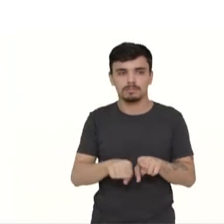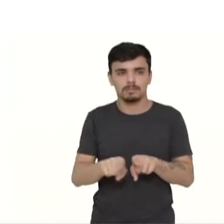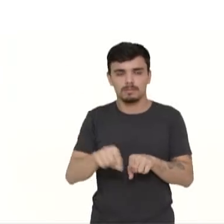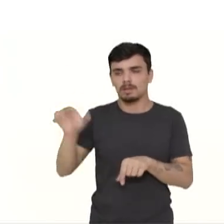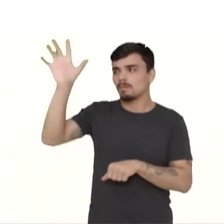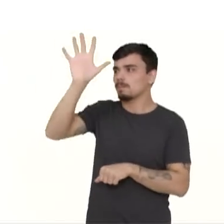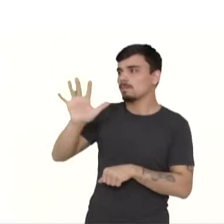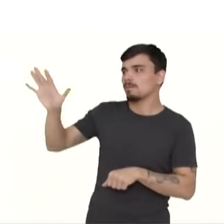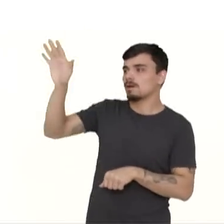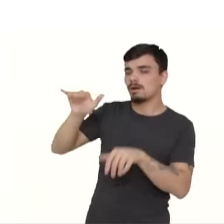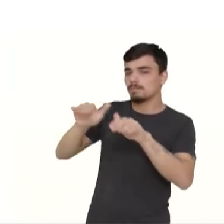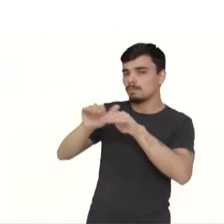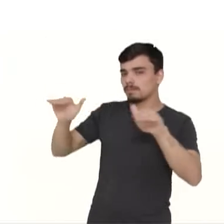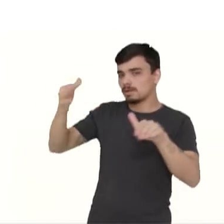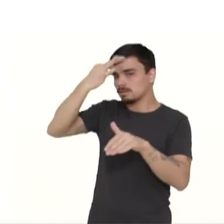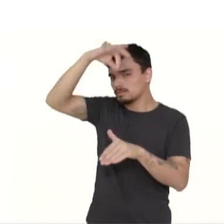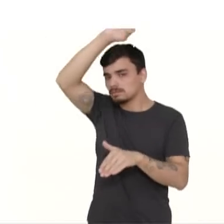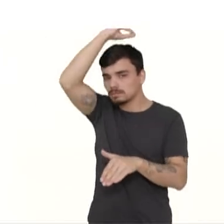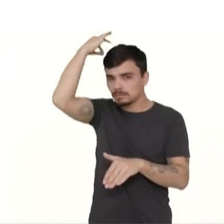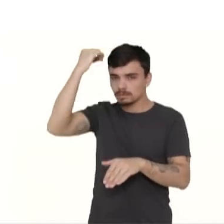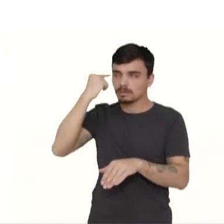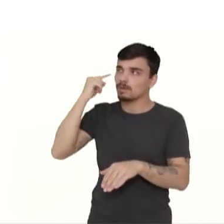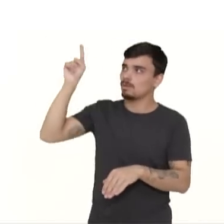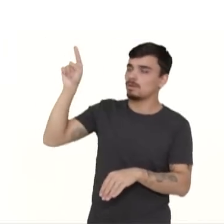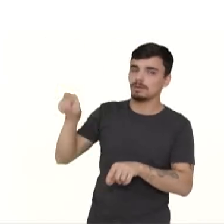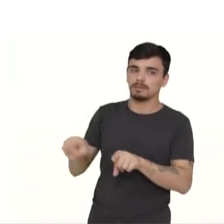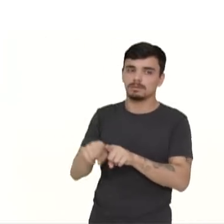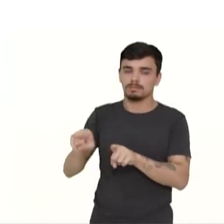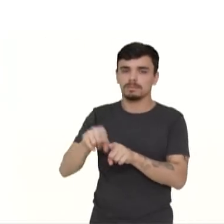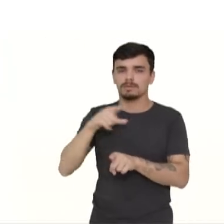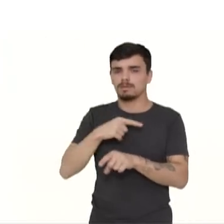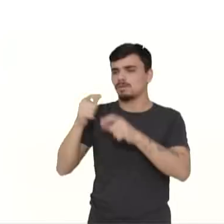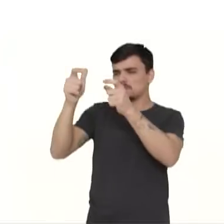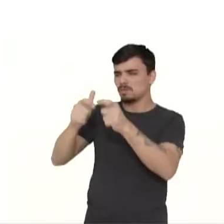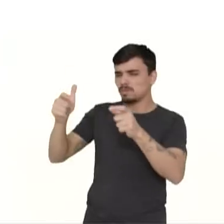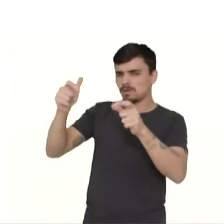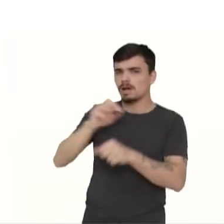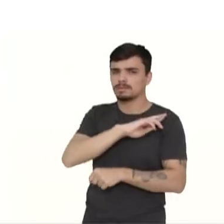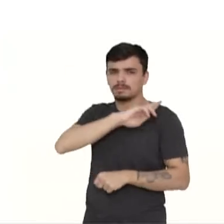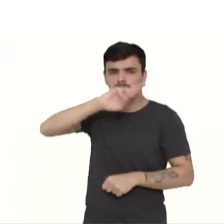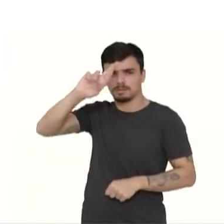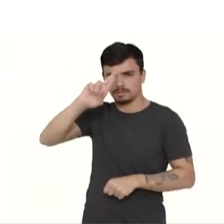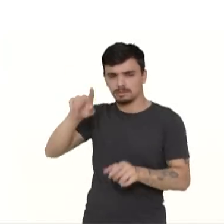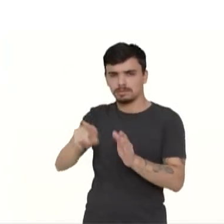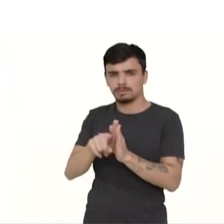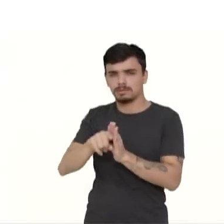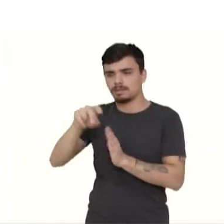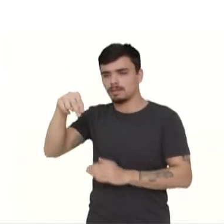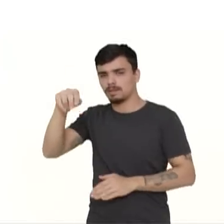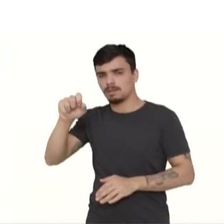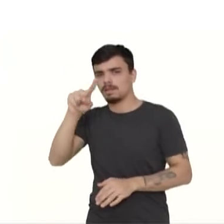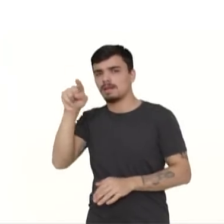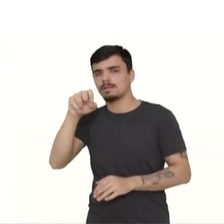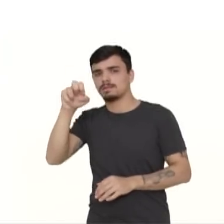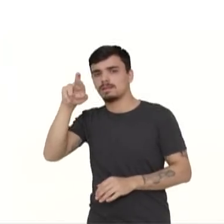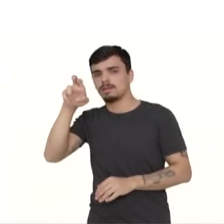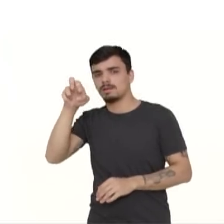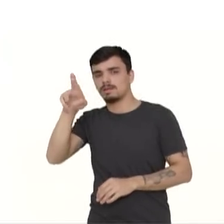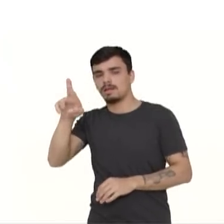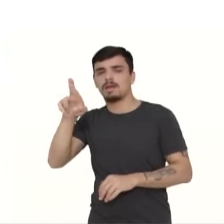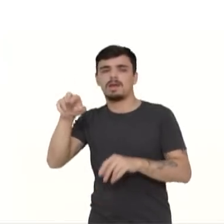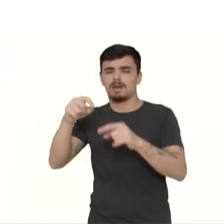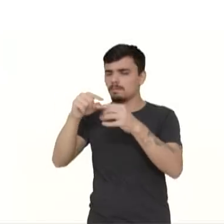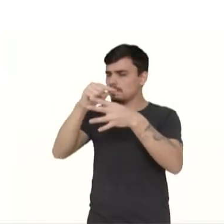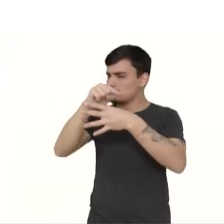para orientar um pouco vocês, para vocês entenderem. Então, lugares bastante sagrados, né? Nazaré, Jerusalém, Belém,